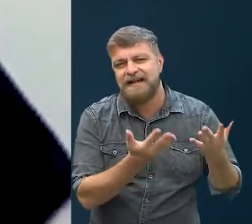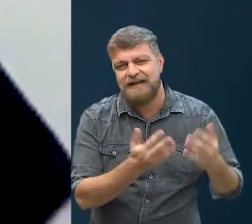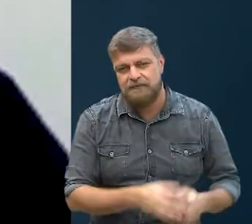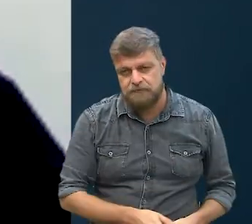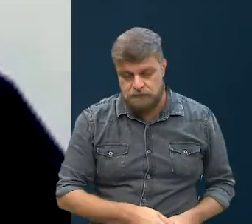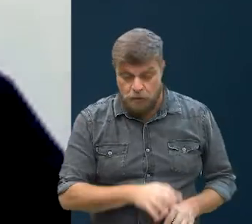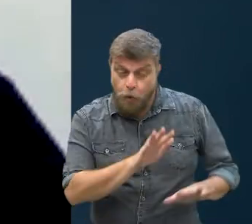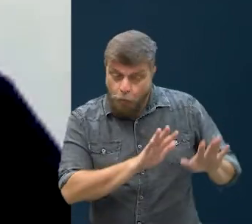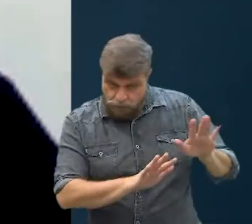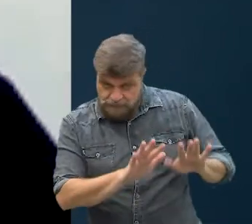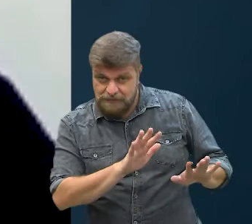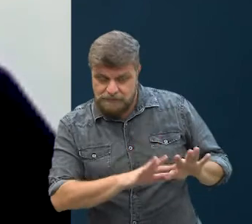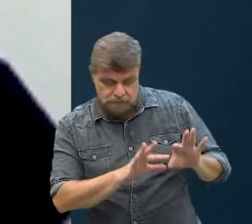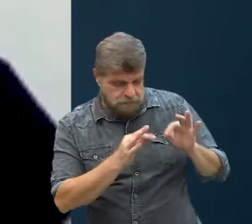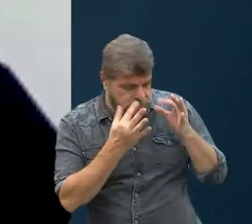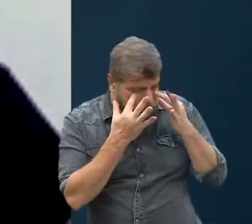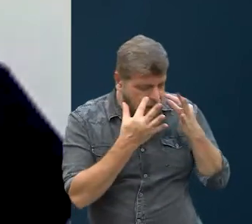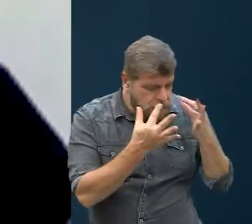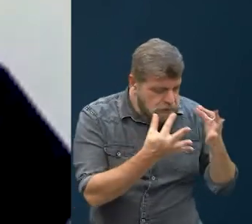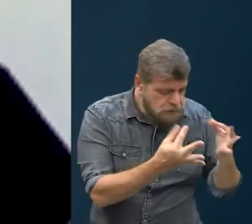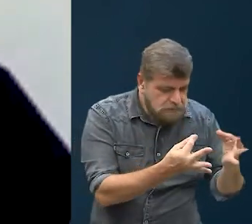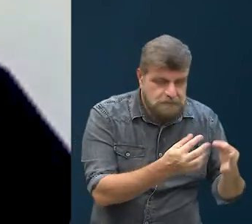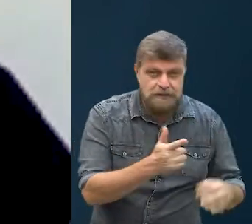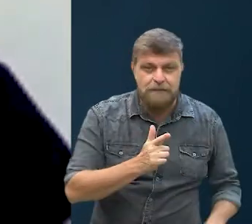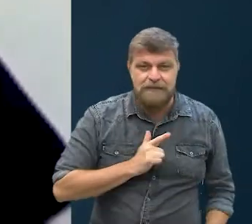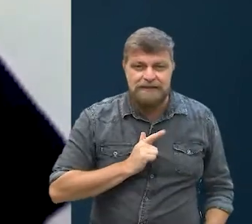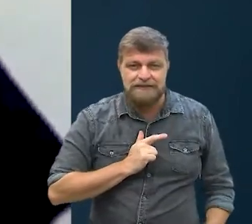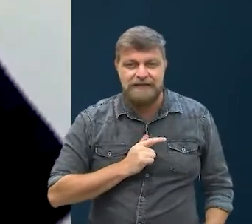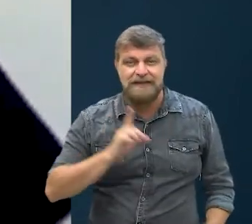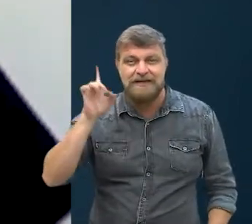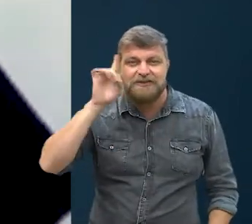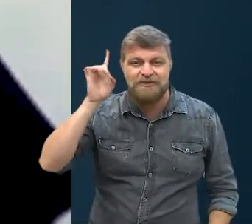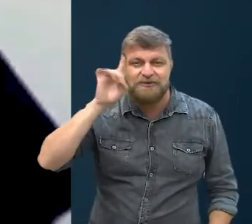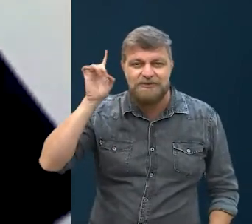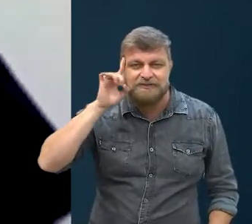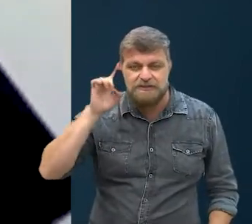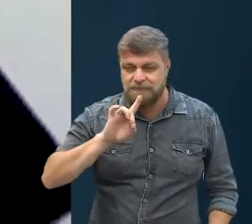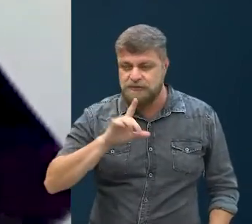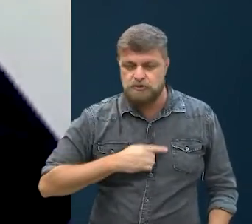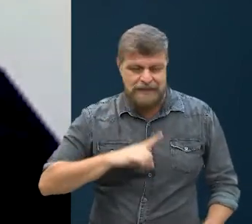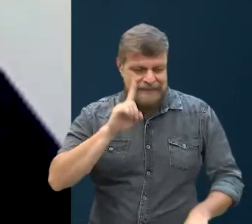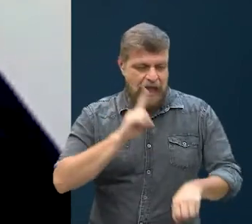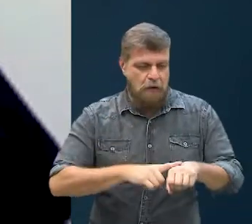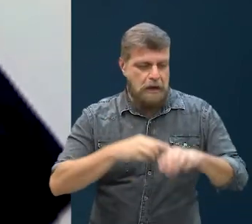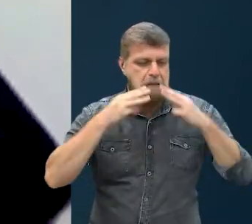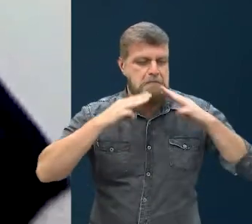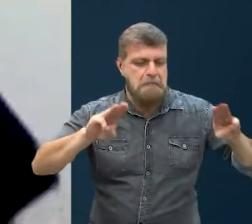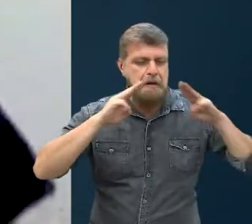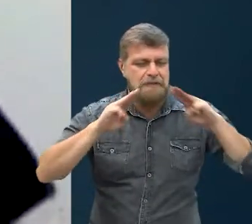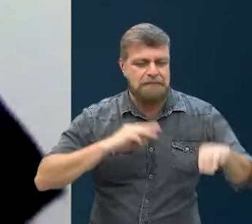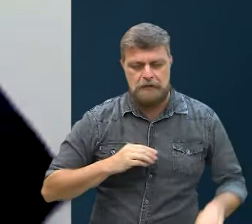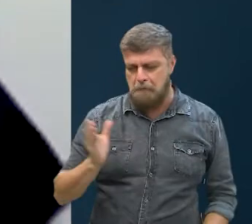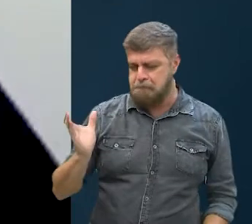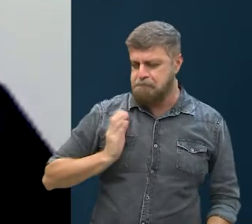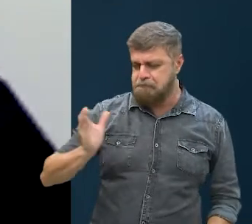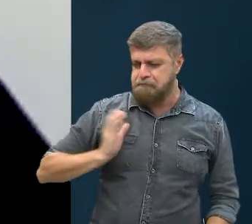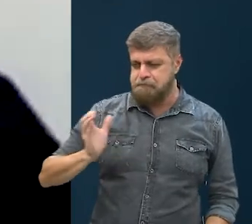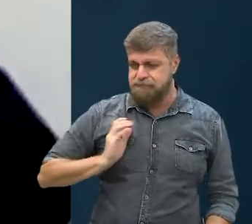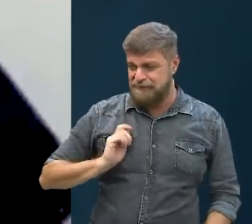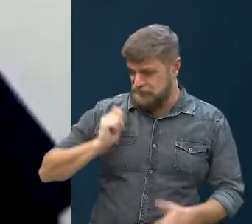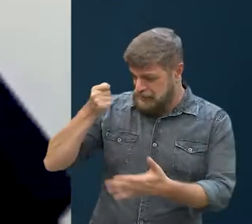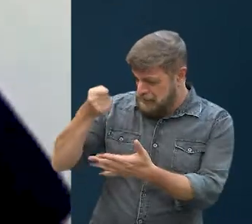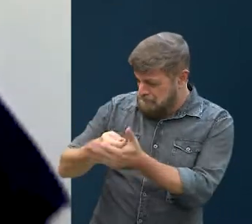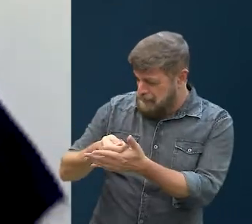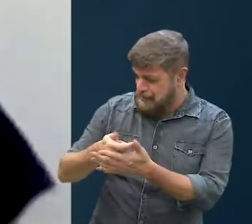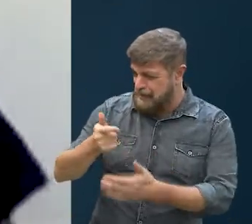É cuidadoso, sim, mas é um olhar mais da rotina, não é só aquela propaganda que custava uma fortuna e que eu tinha